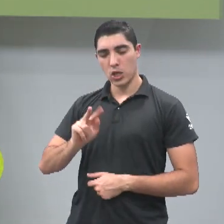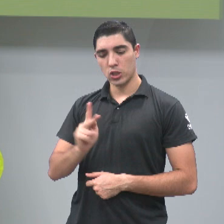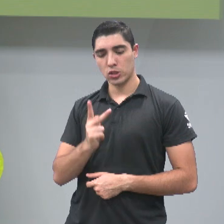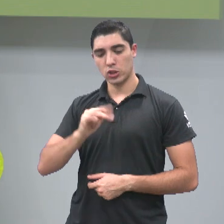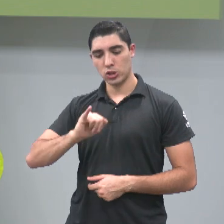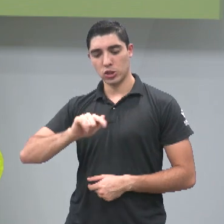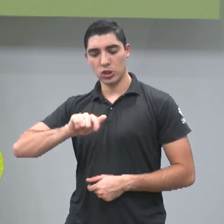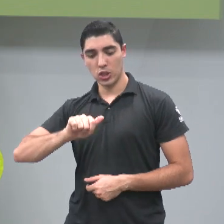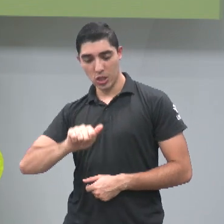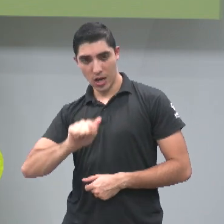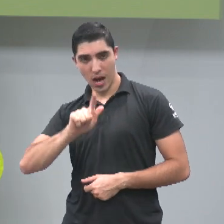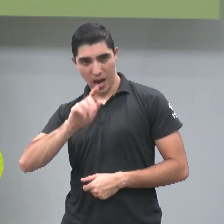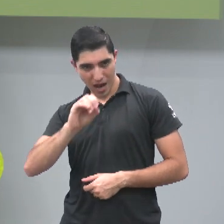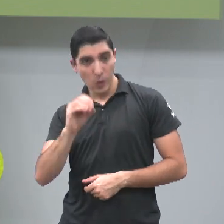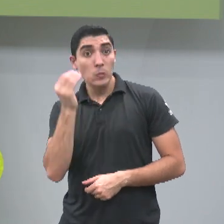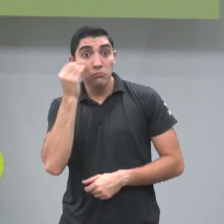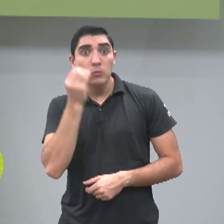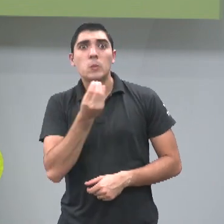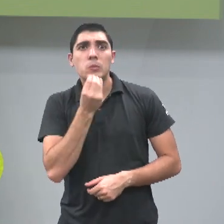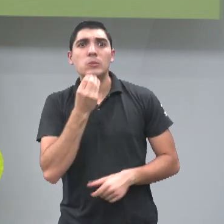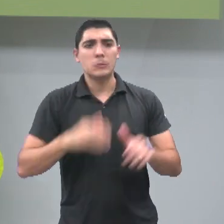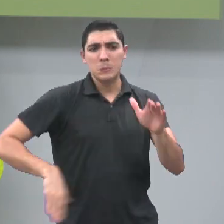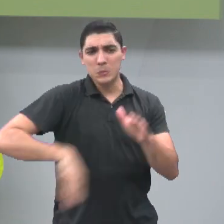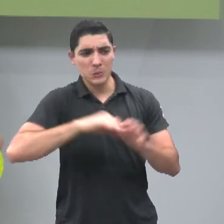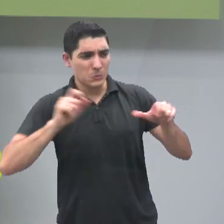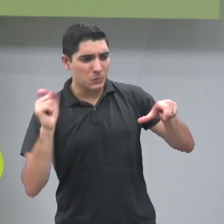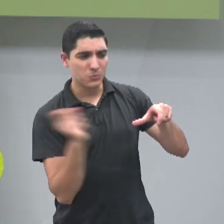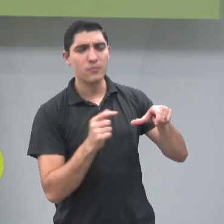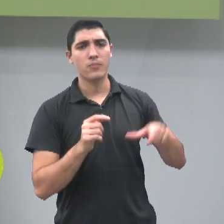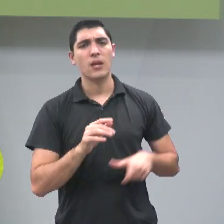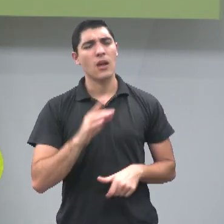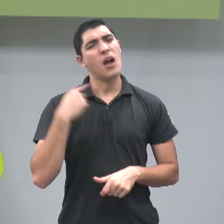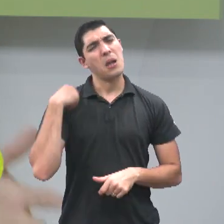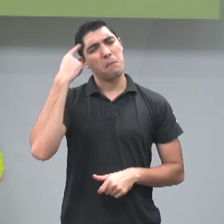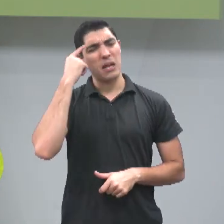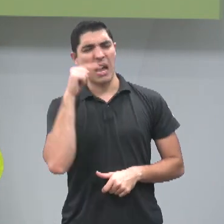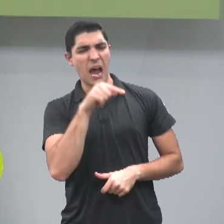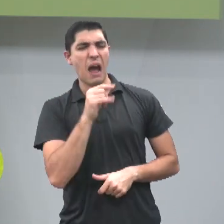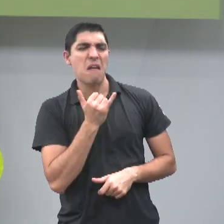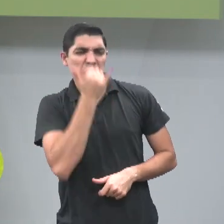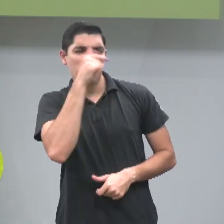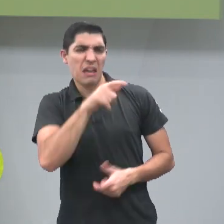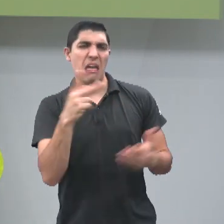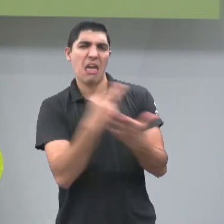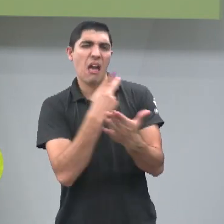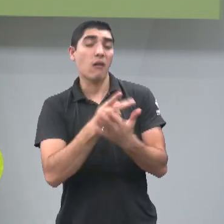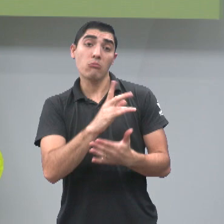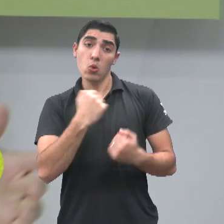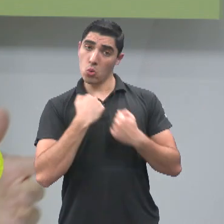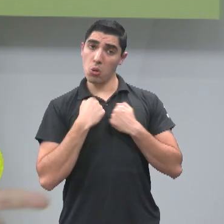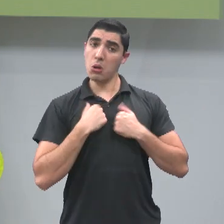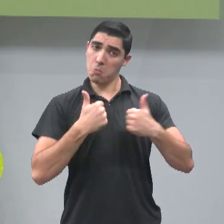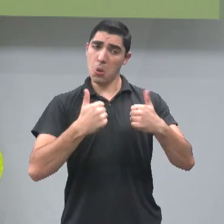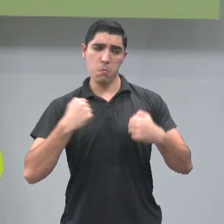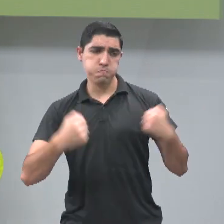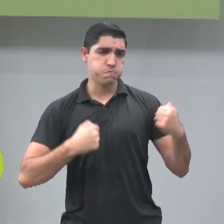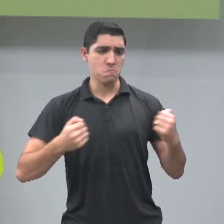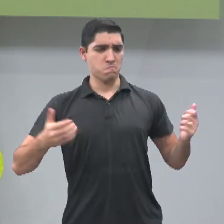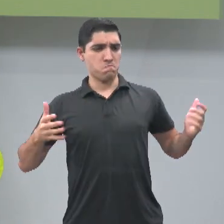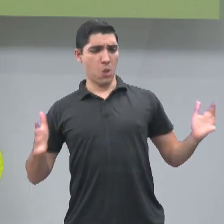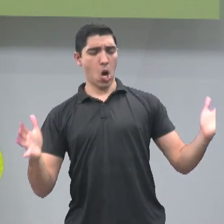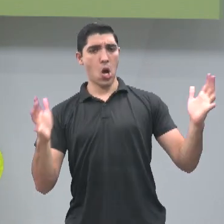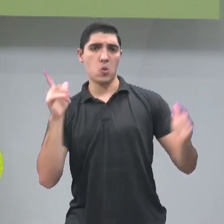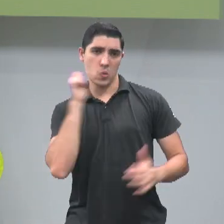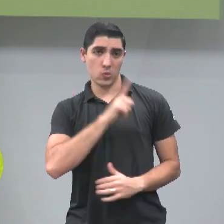goleiro André saiu bem. Não achei tão gol perdido, acho que o André saiu bem ali fechando o ângulo e depois uma cabeçada no segundo tempo